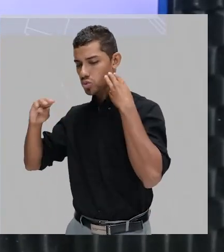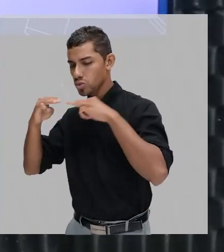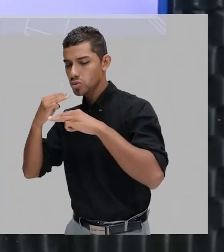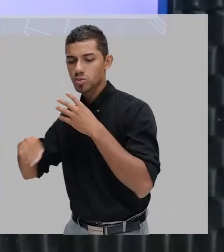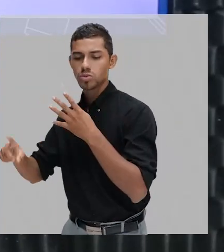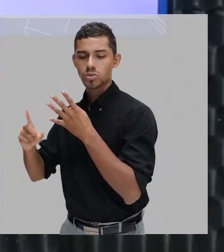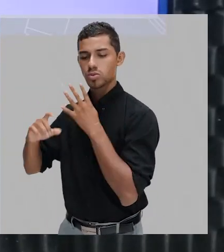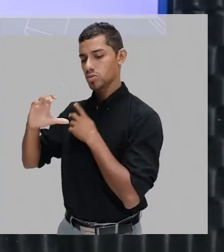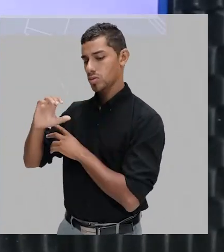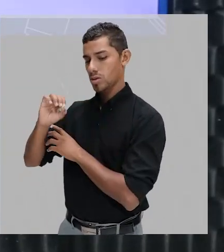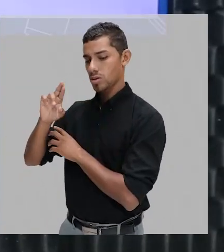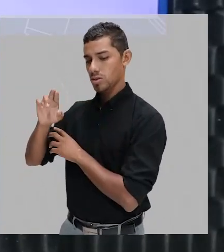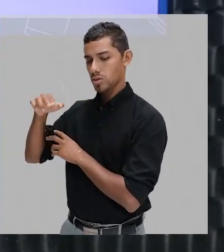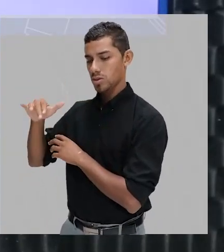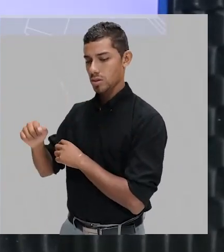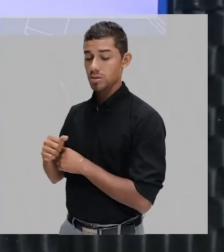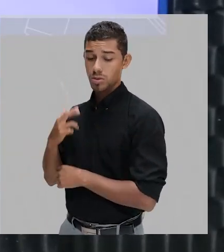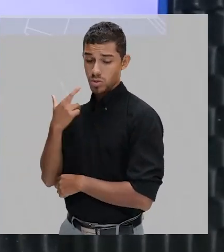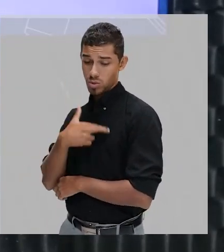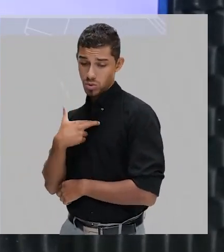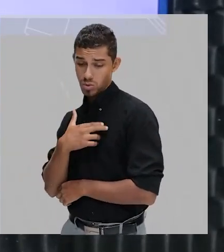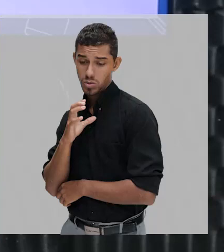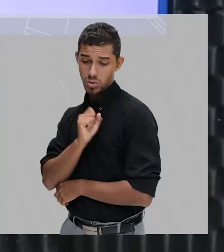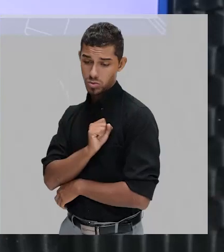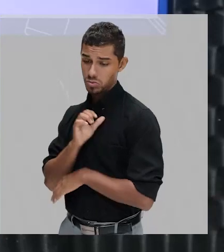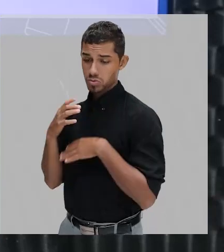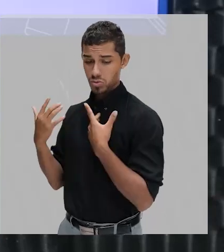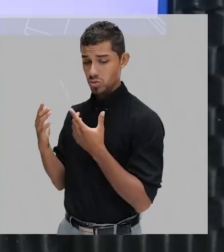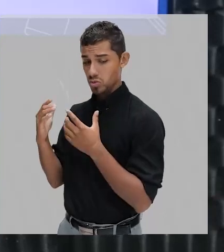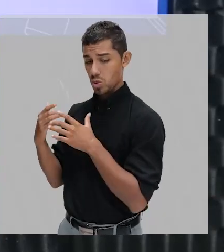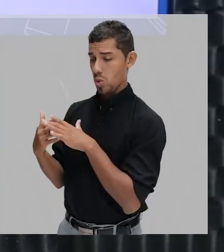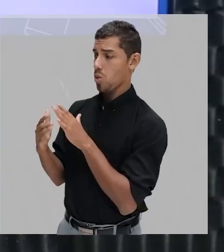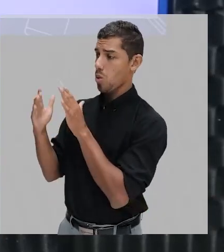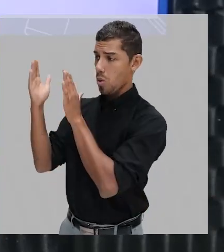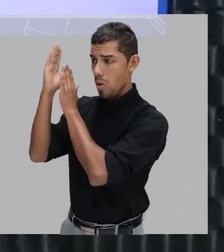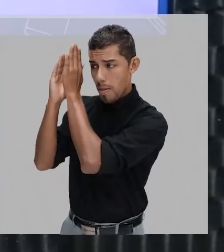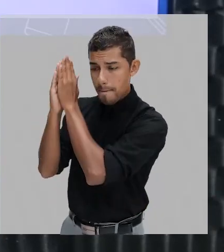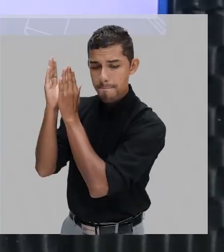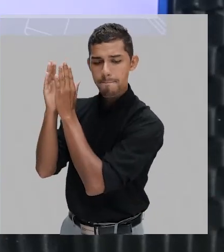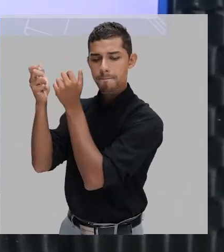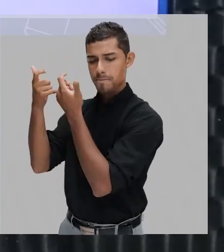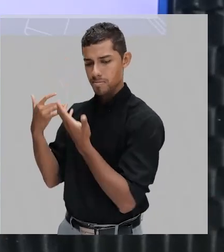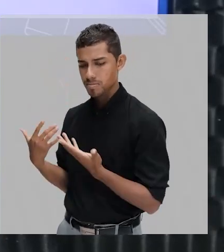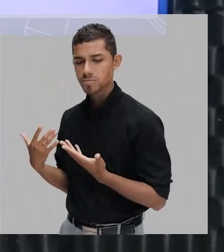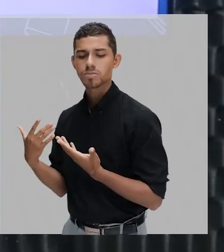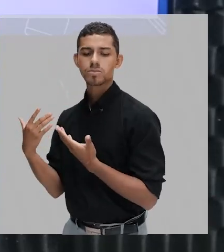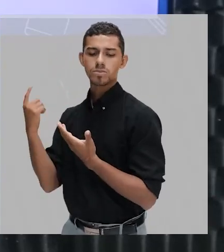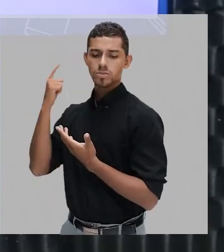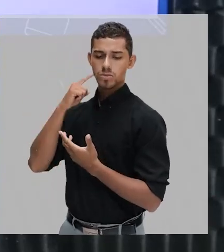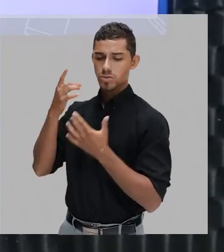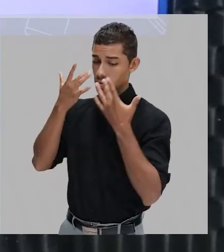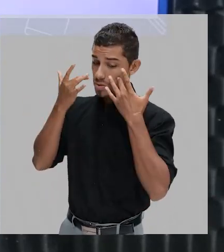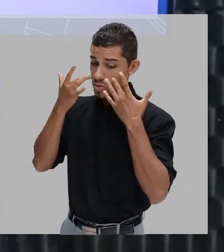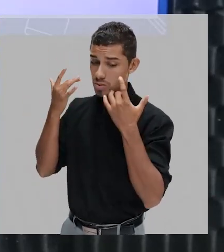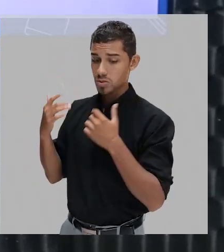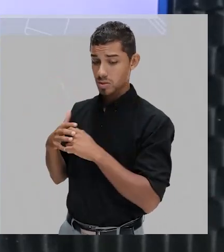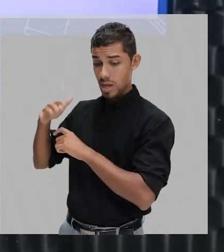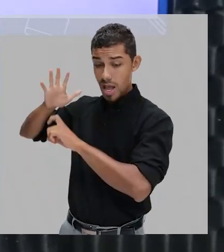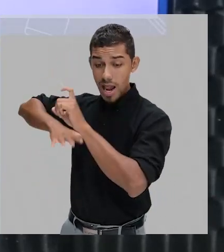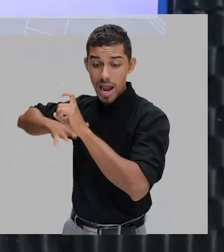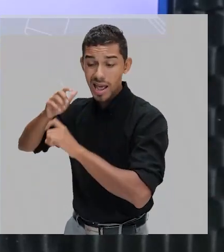as músicas, crônicas, romances, os contos de fada, fábula,